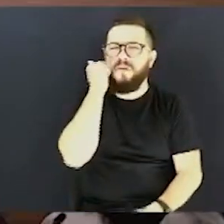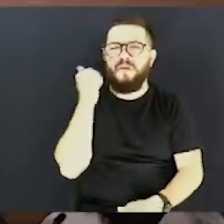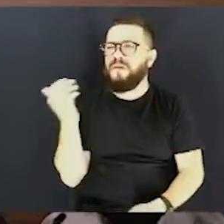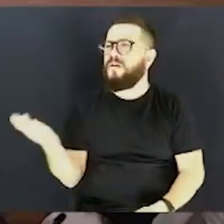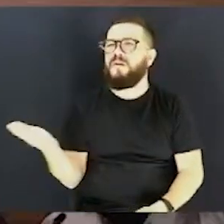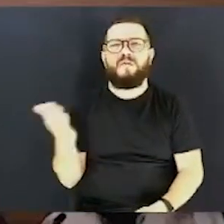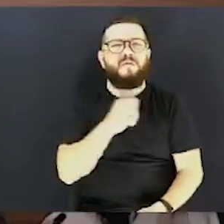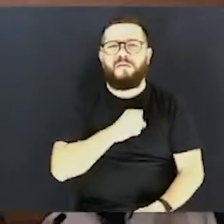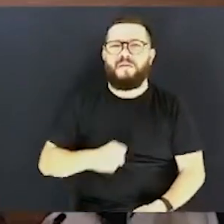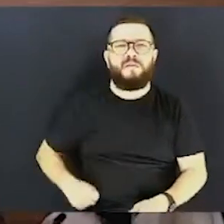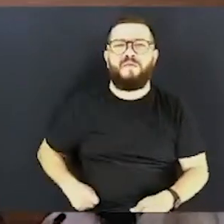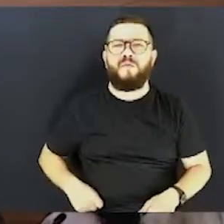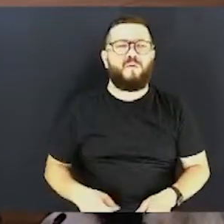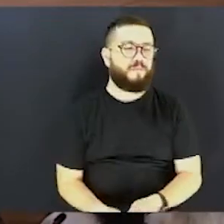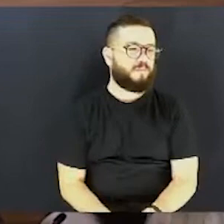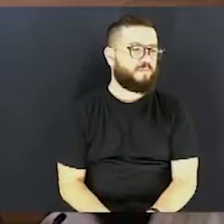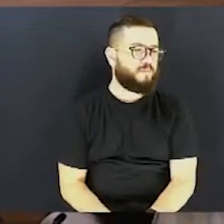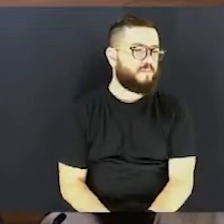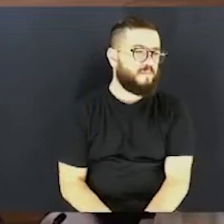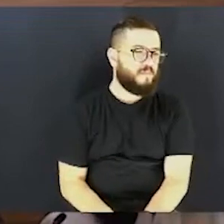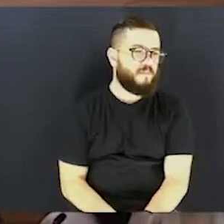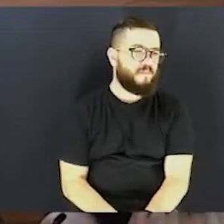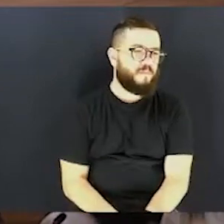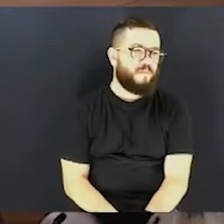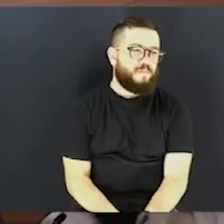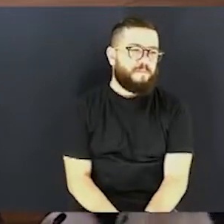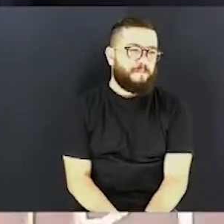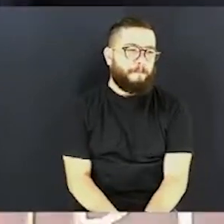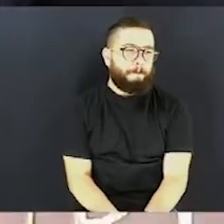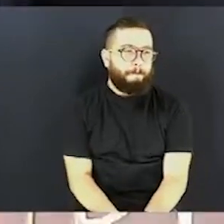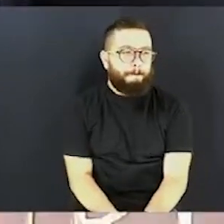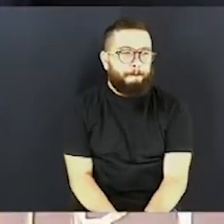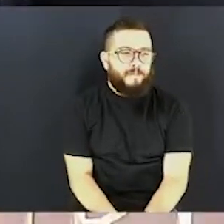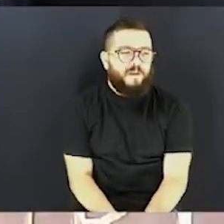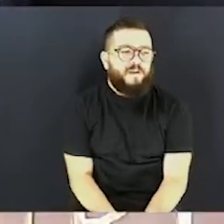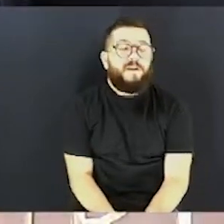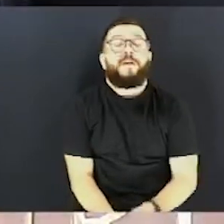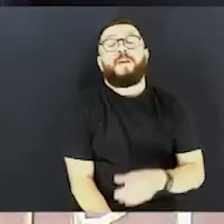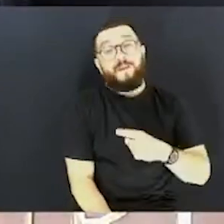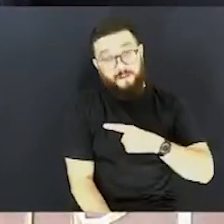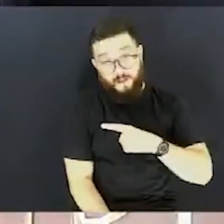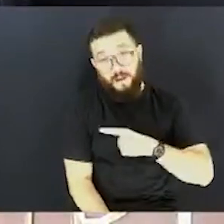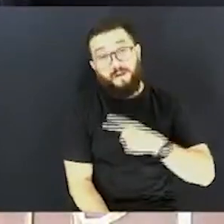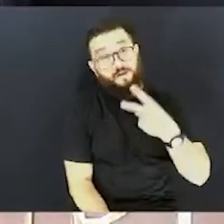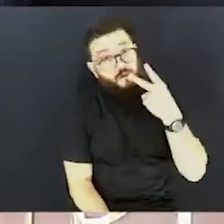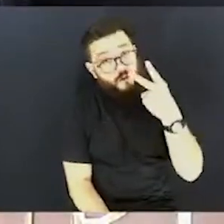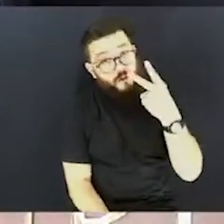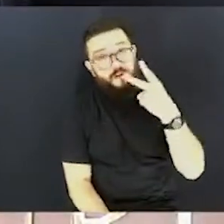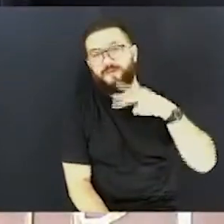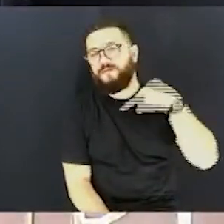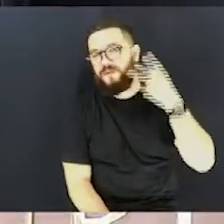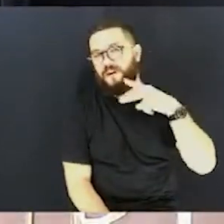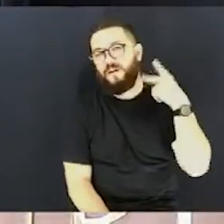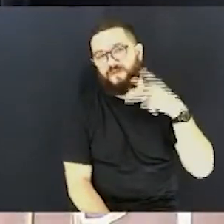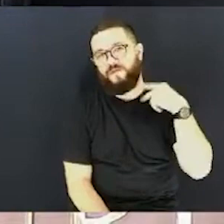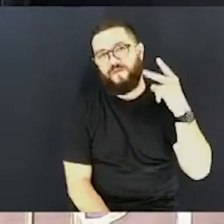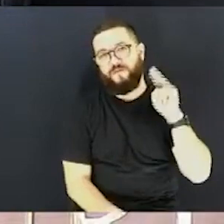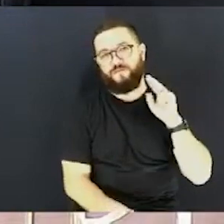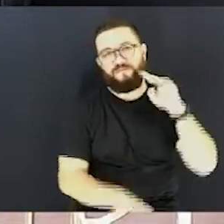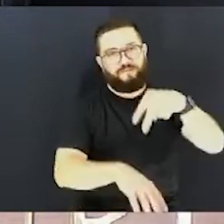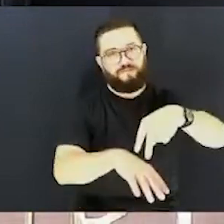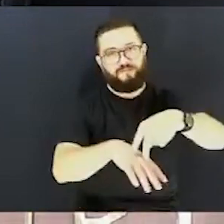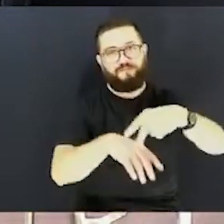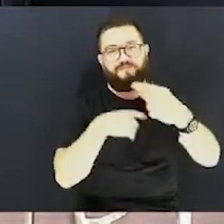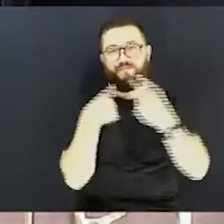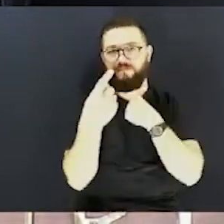Obrigado, vereador Rodrigo Braga Reis. Nós ainda temos dois vereadores inscritos para discutir, vereadora professora Josete e vereador Tico Kuzma.